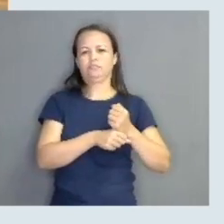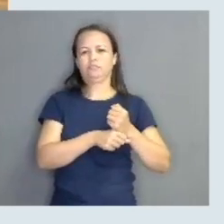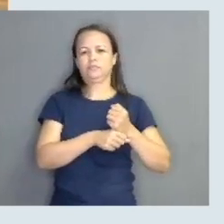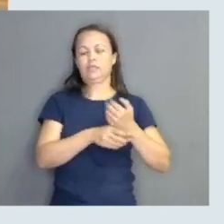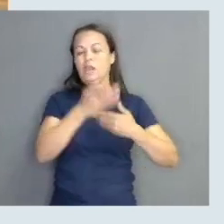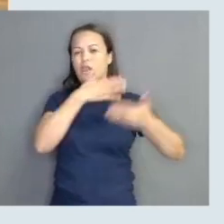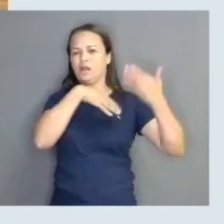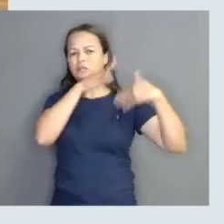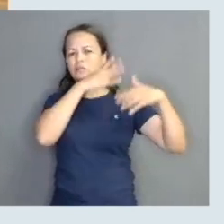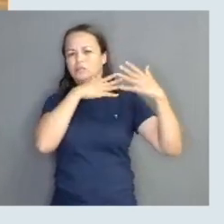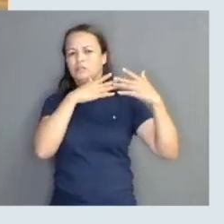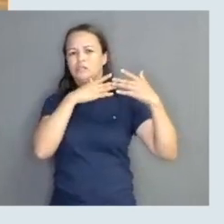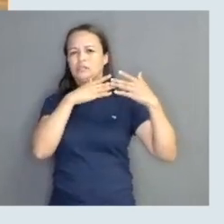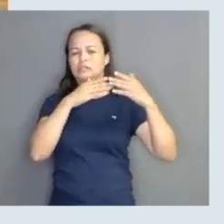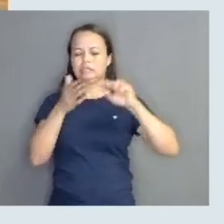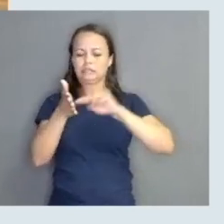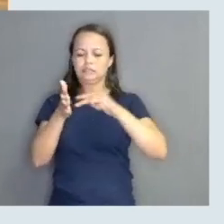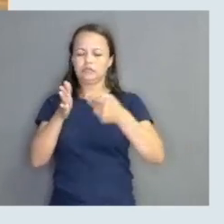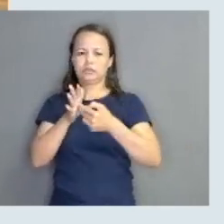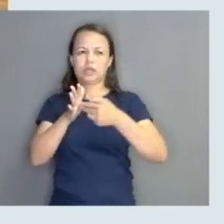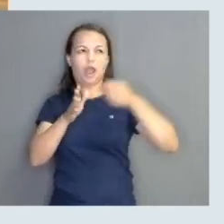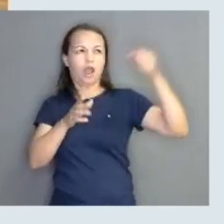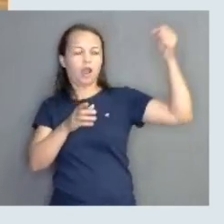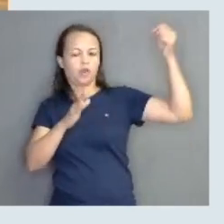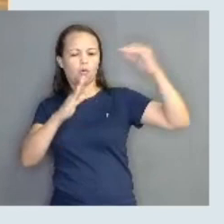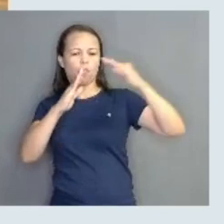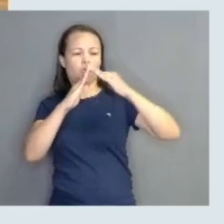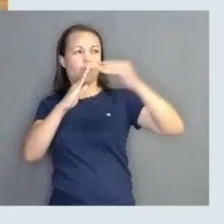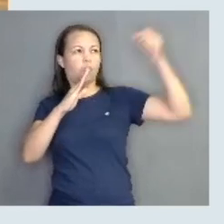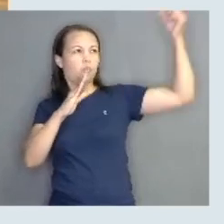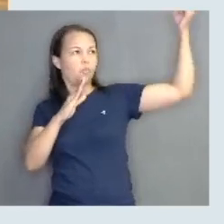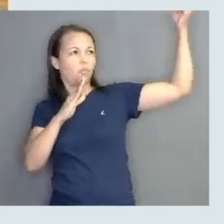os raios do sol tocando na Terra.